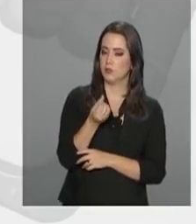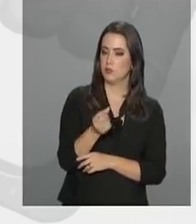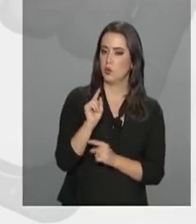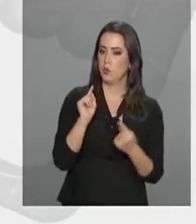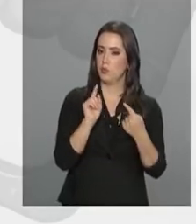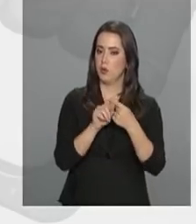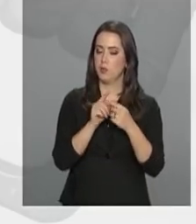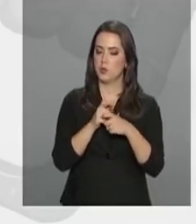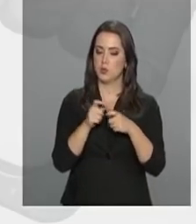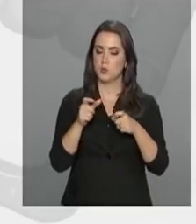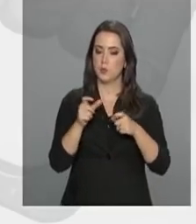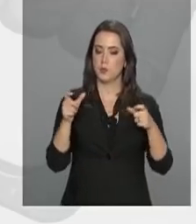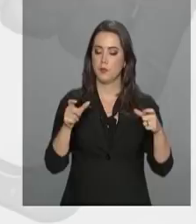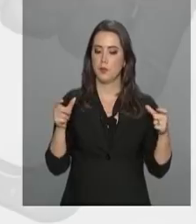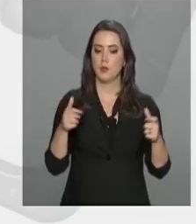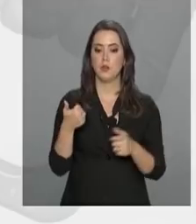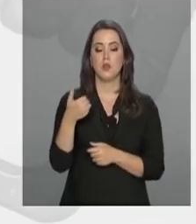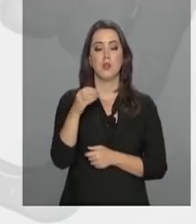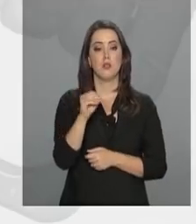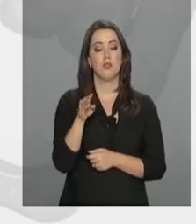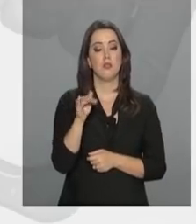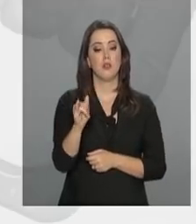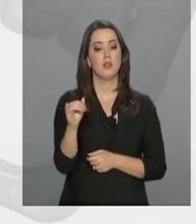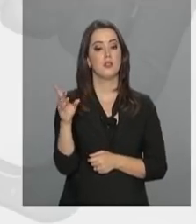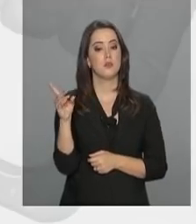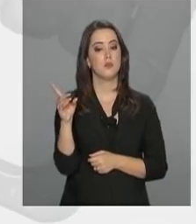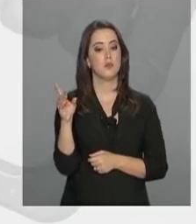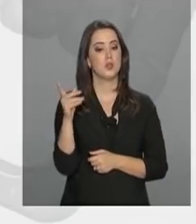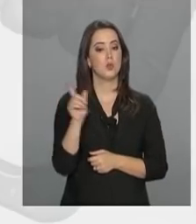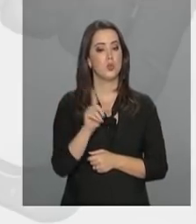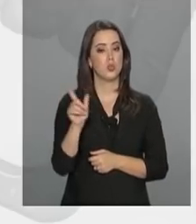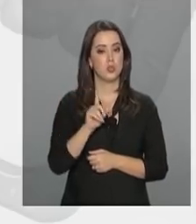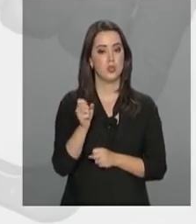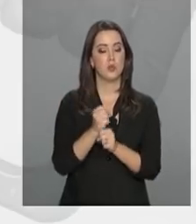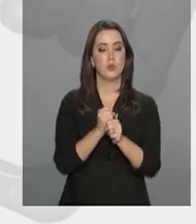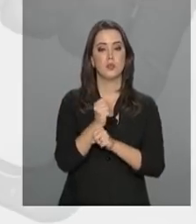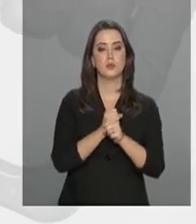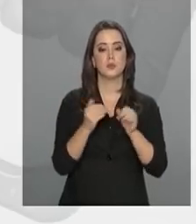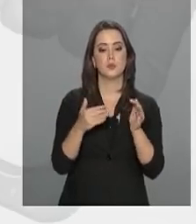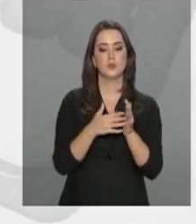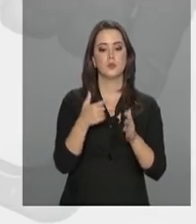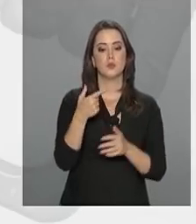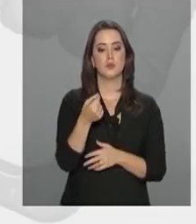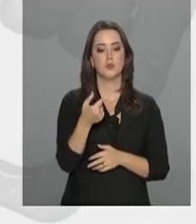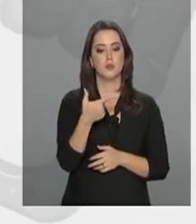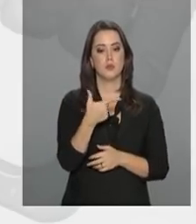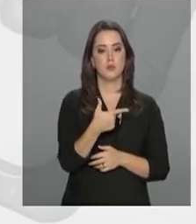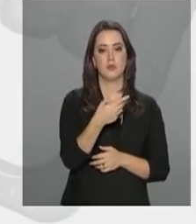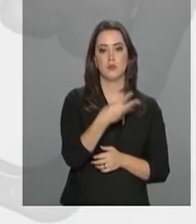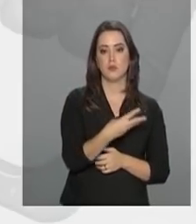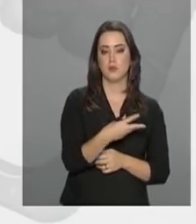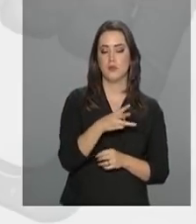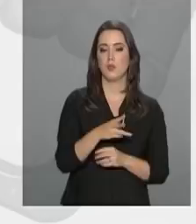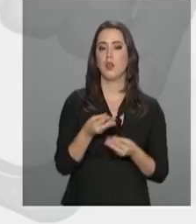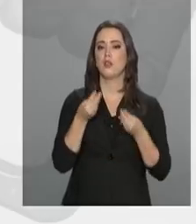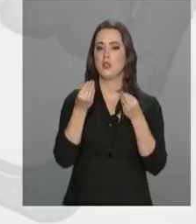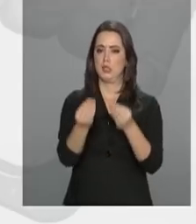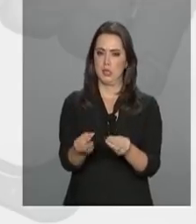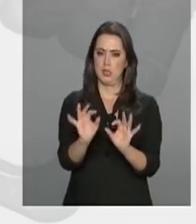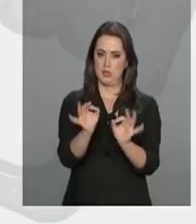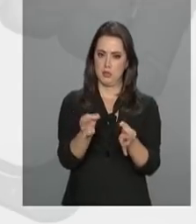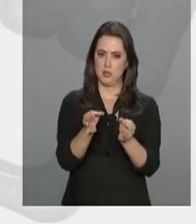é ampliar para 10 bilhões de litros/ano até 2023 além de garantir investimentos